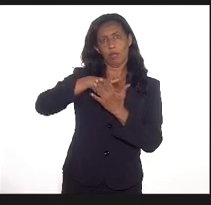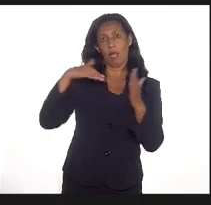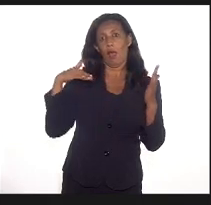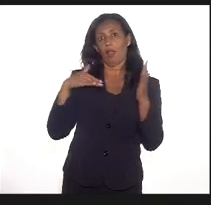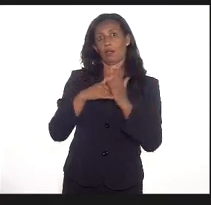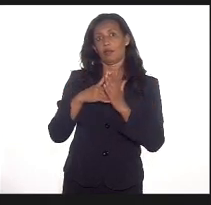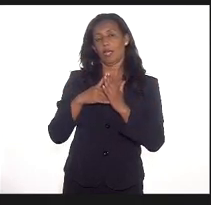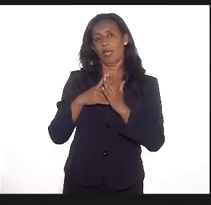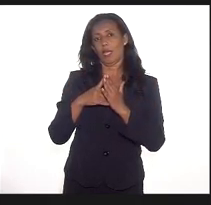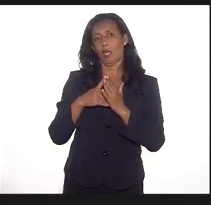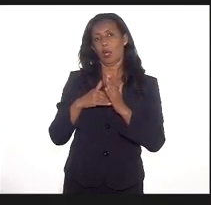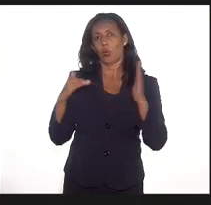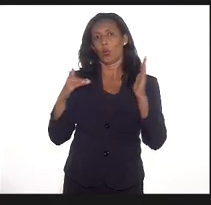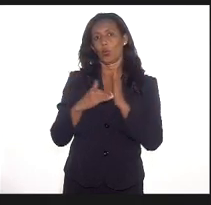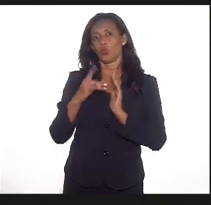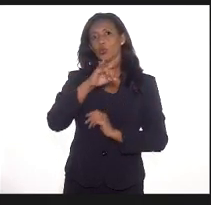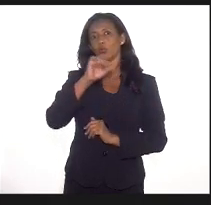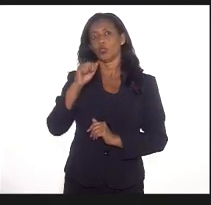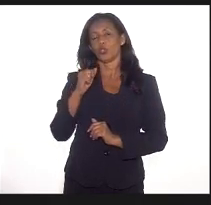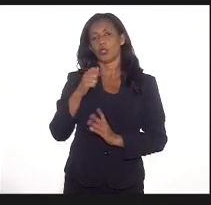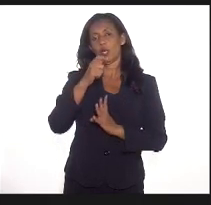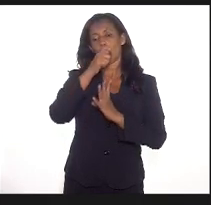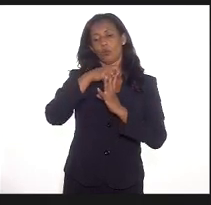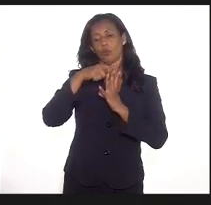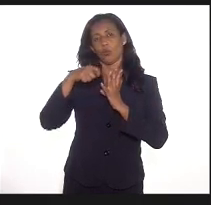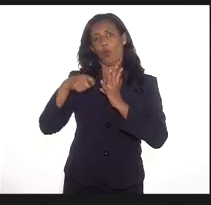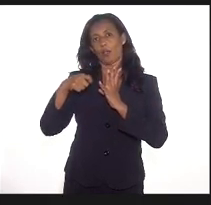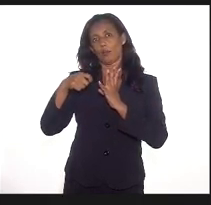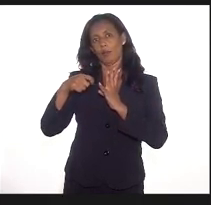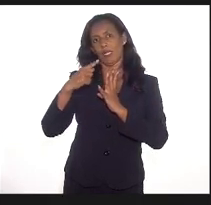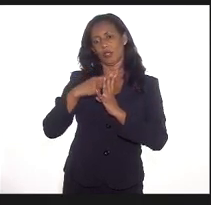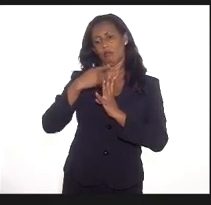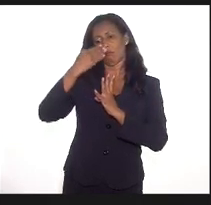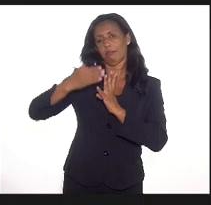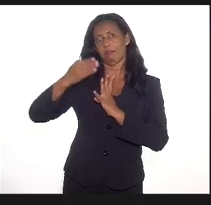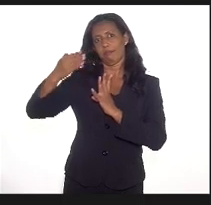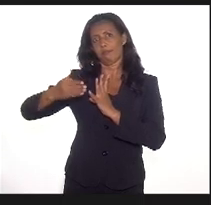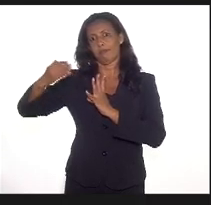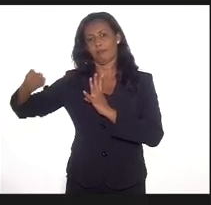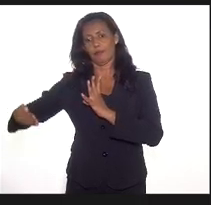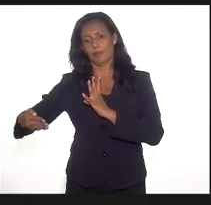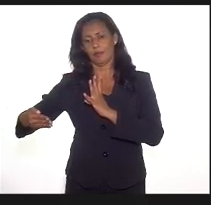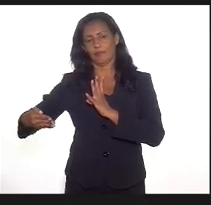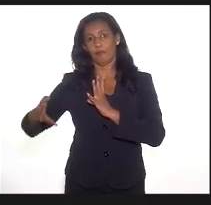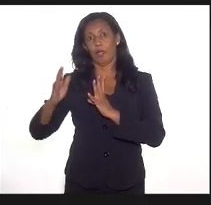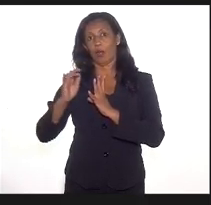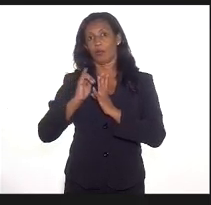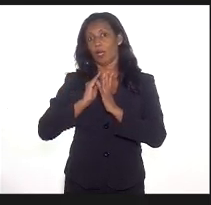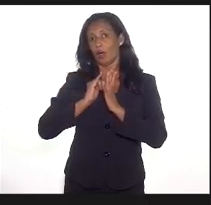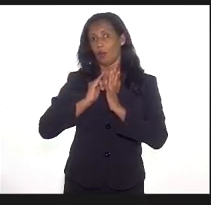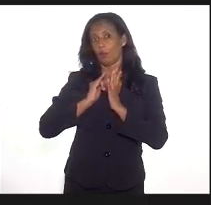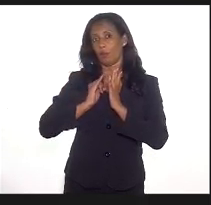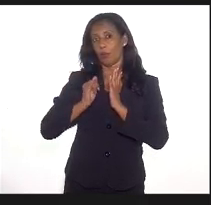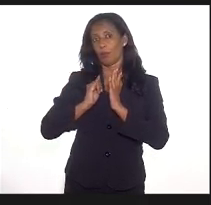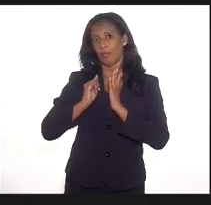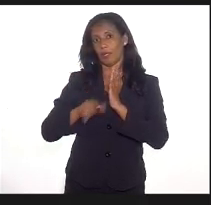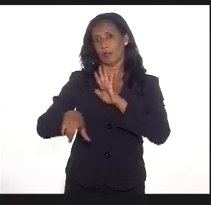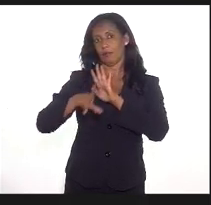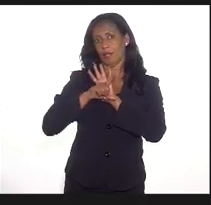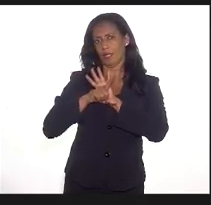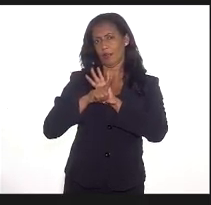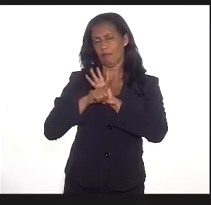último dia útil do quarto mês subsequente ao da publicação desta lei complementar. De